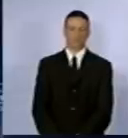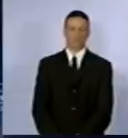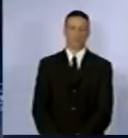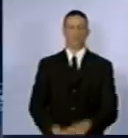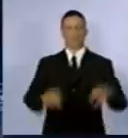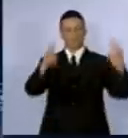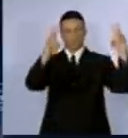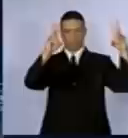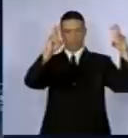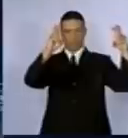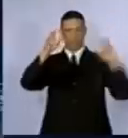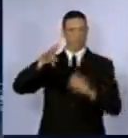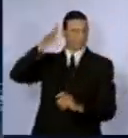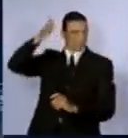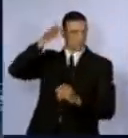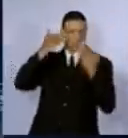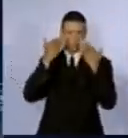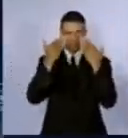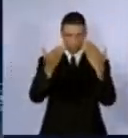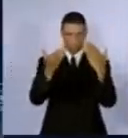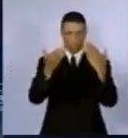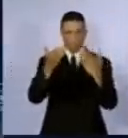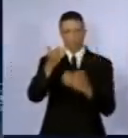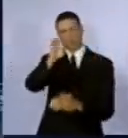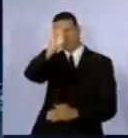Bom, o título da minha apresentação é